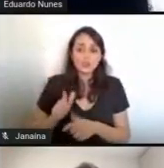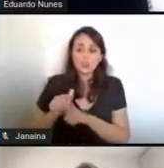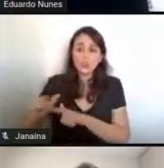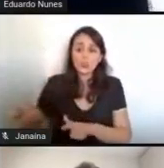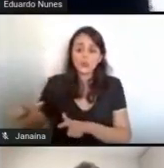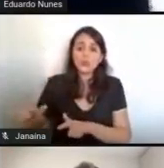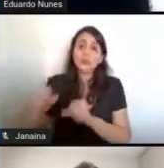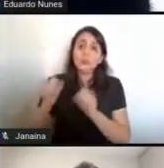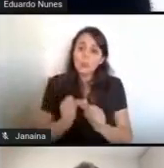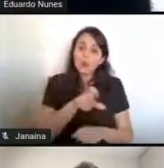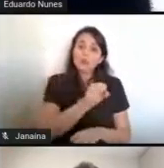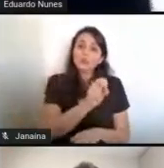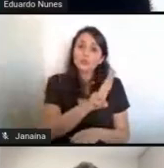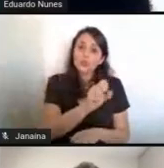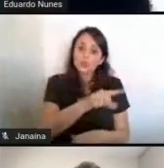pode contratar